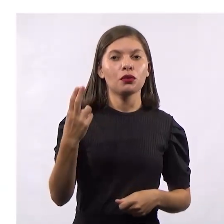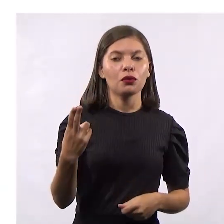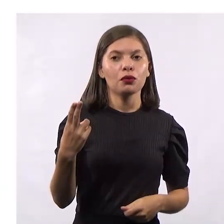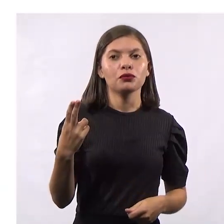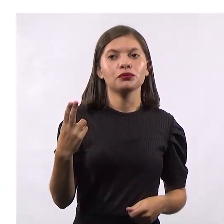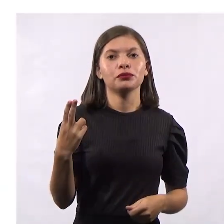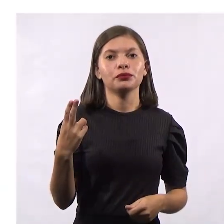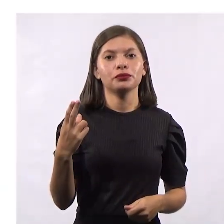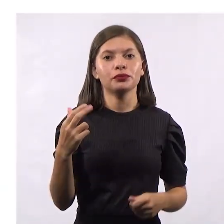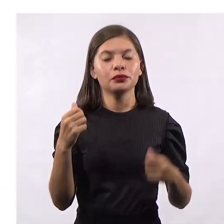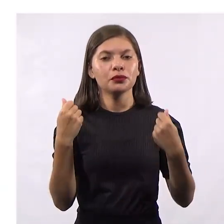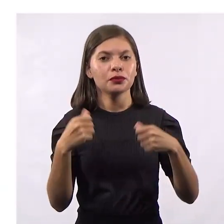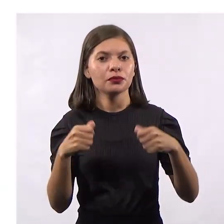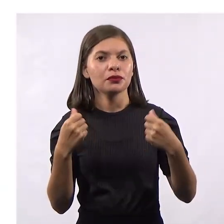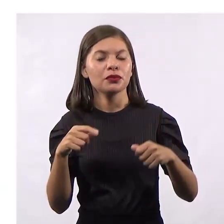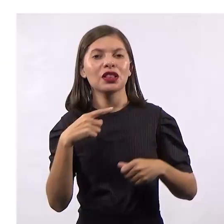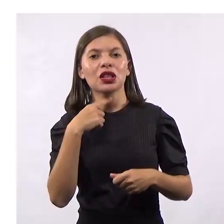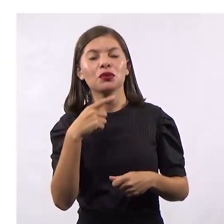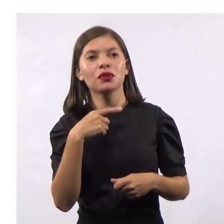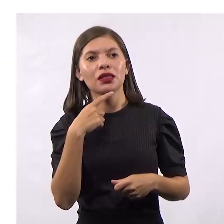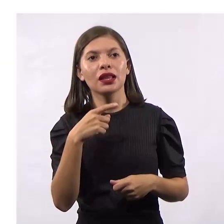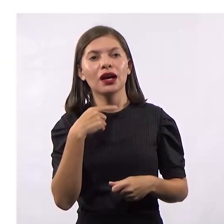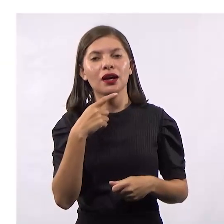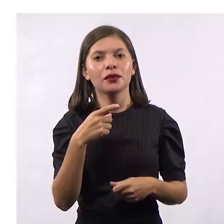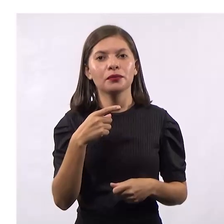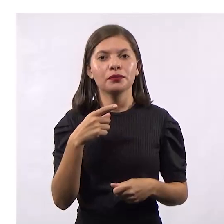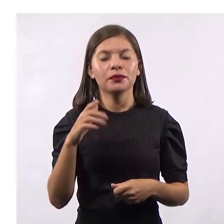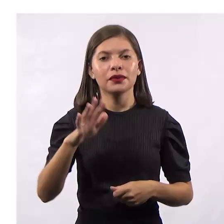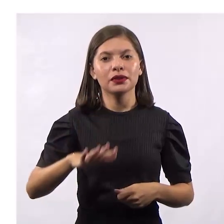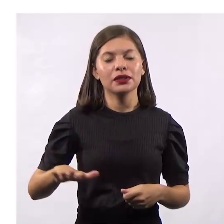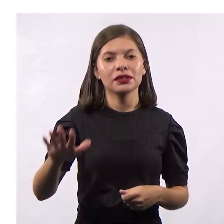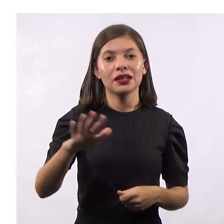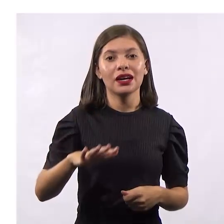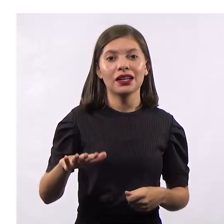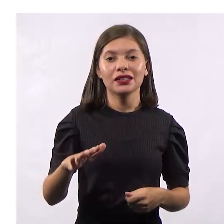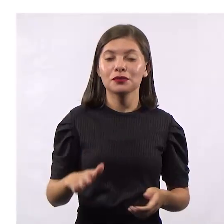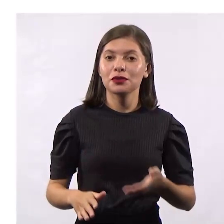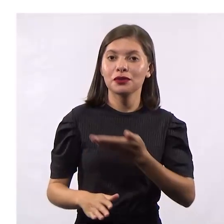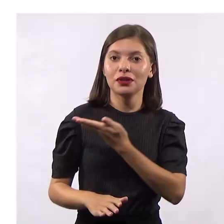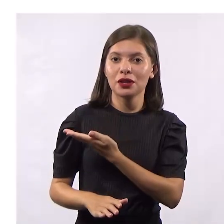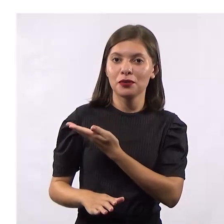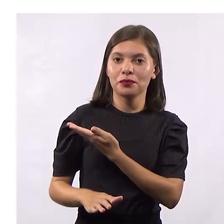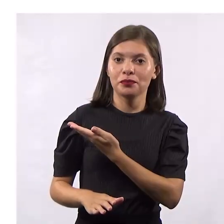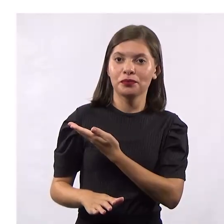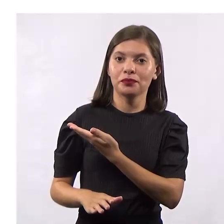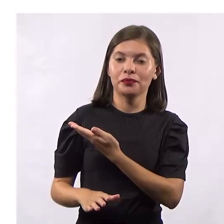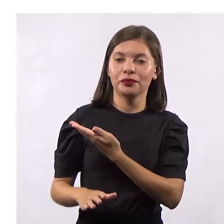administrativa, ou até mesmo a impossibilidade de liberação dessas áreas. Também, olha aí, o